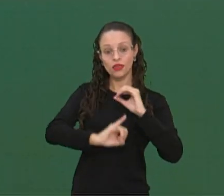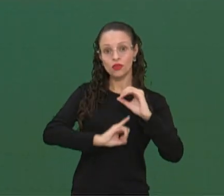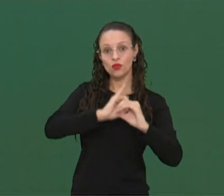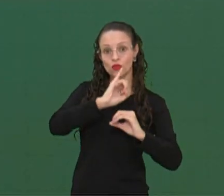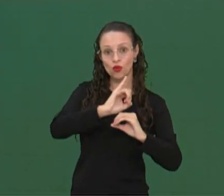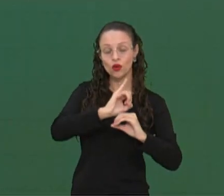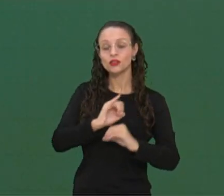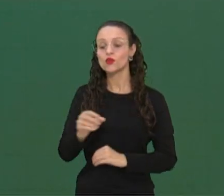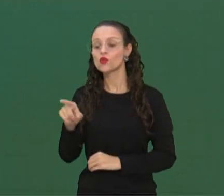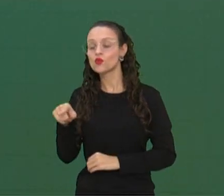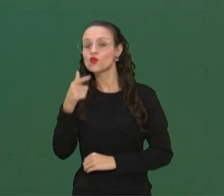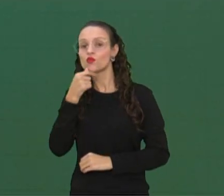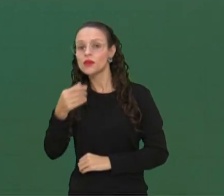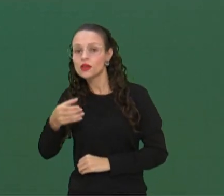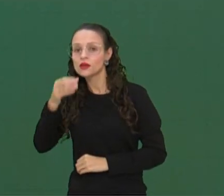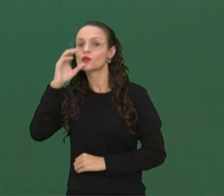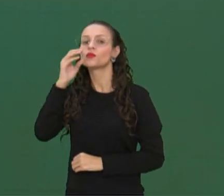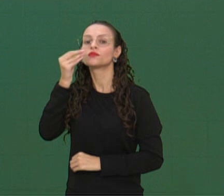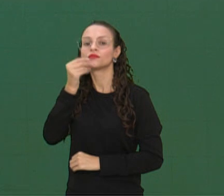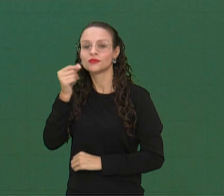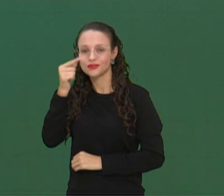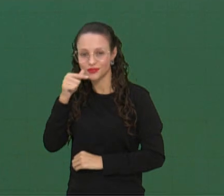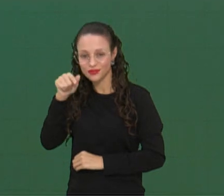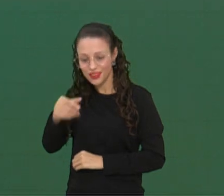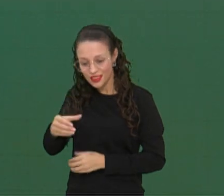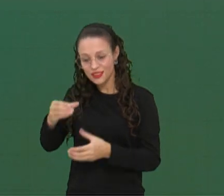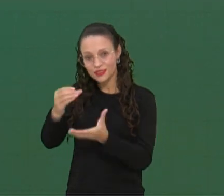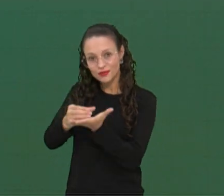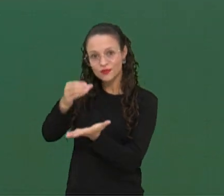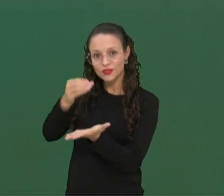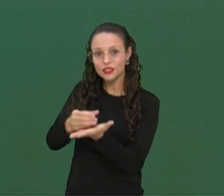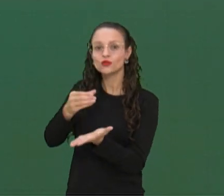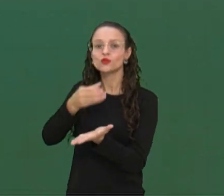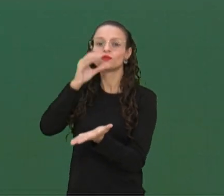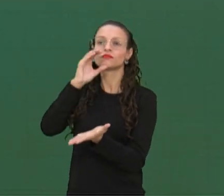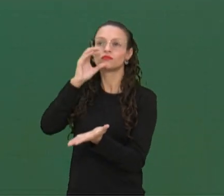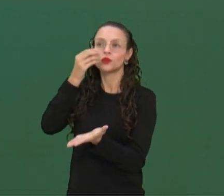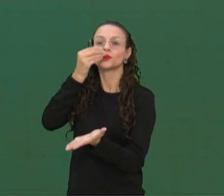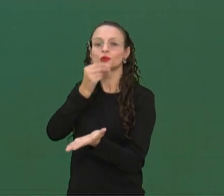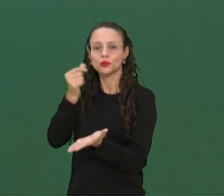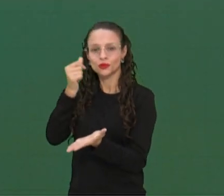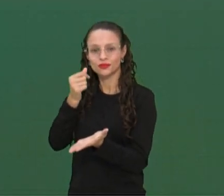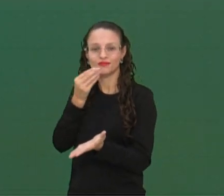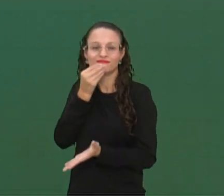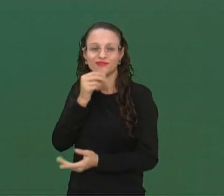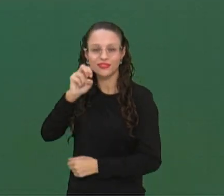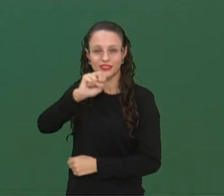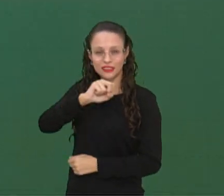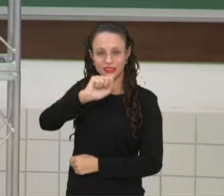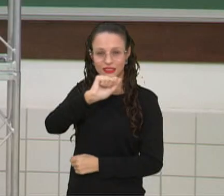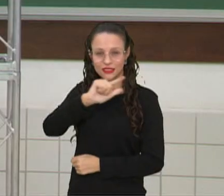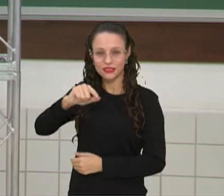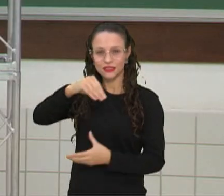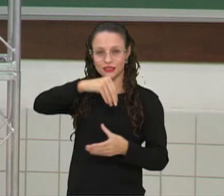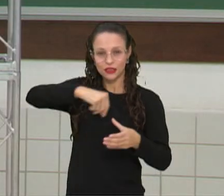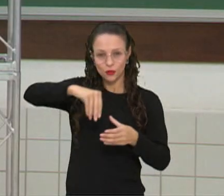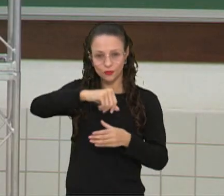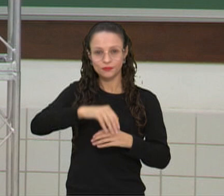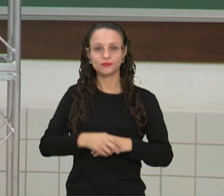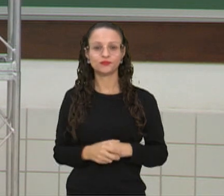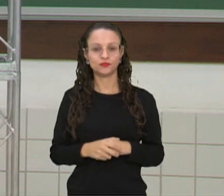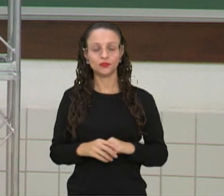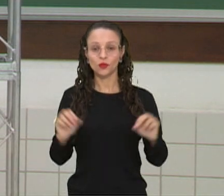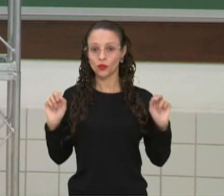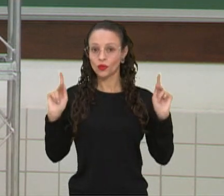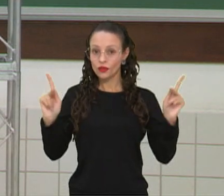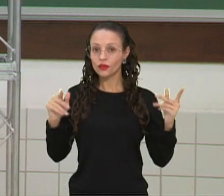garoto experimentou o vidro onde tinha sal e água, que ele sentiu só um sabor salgado. Ok?